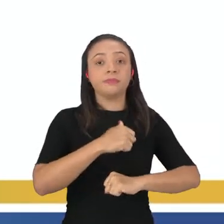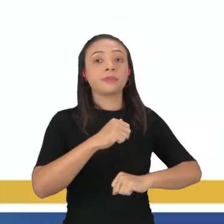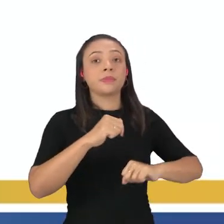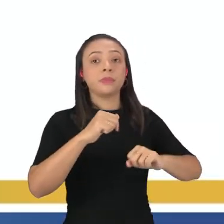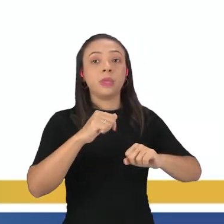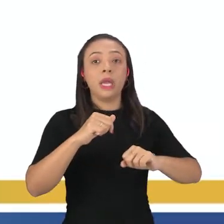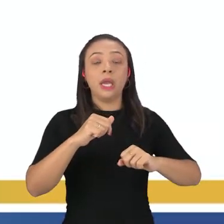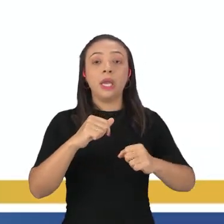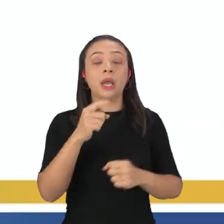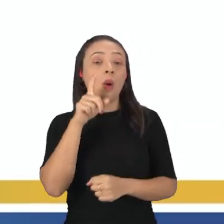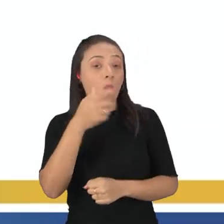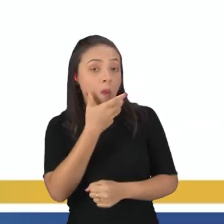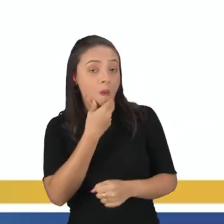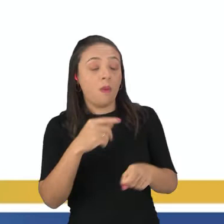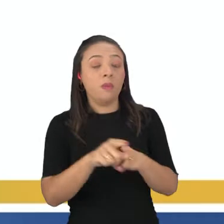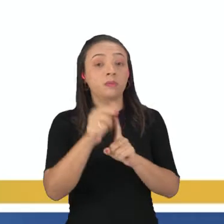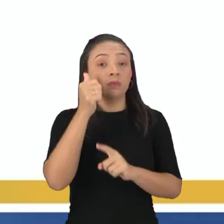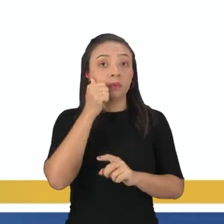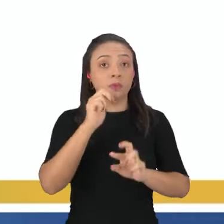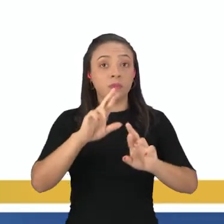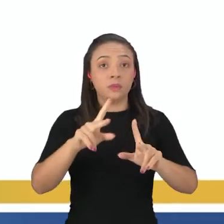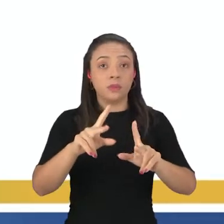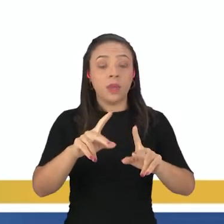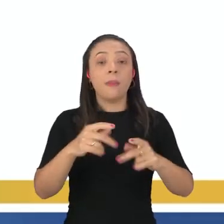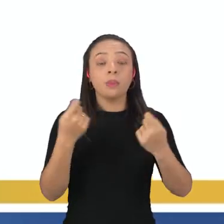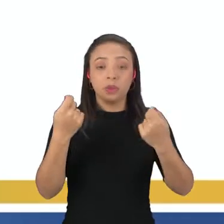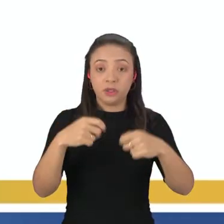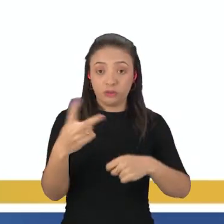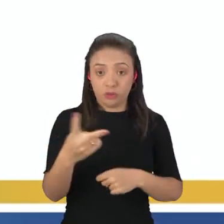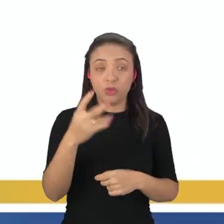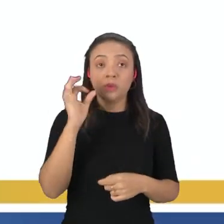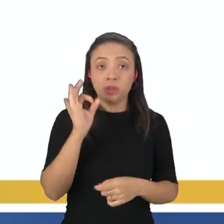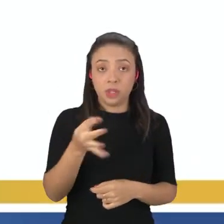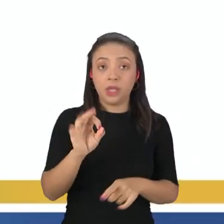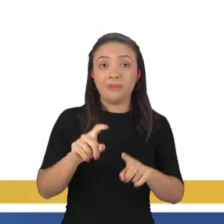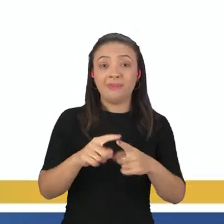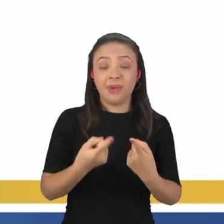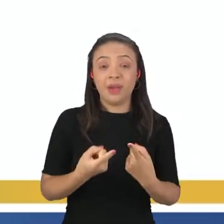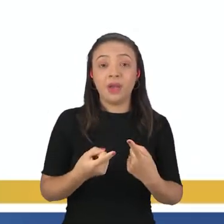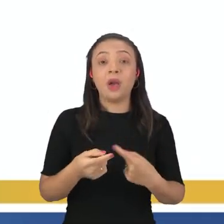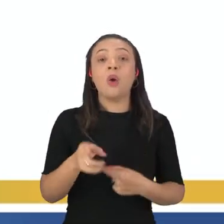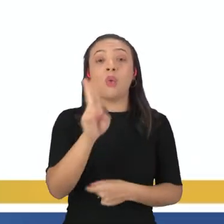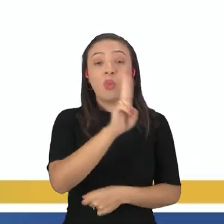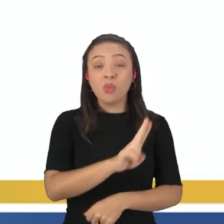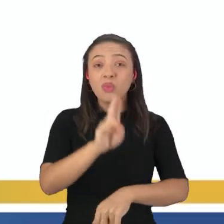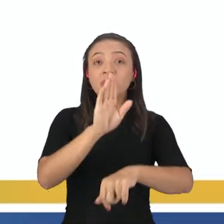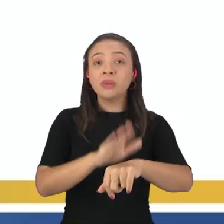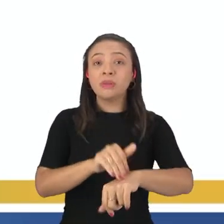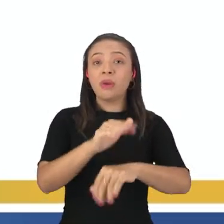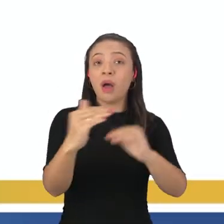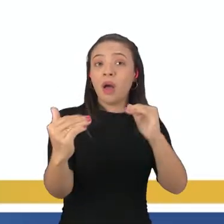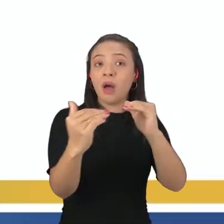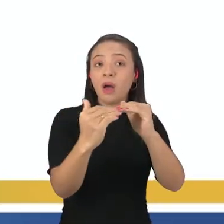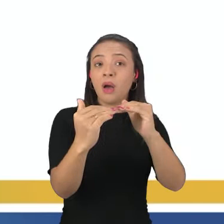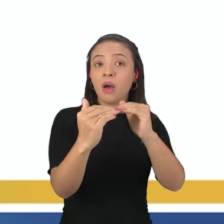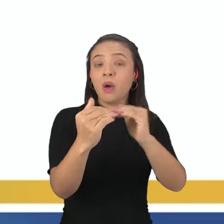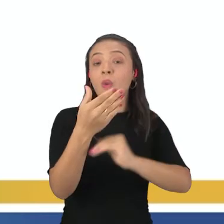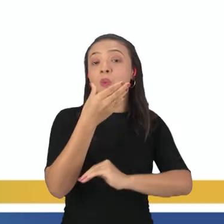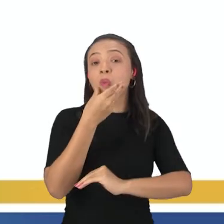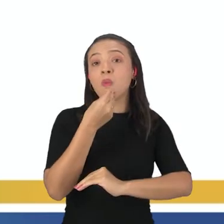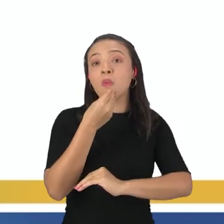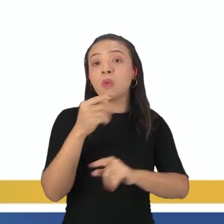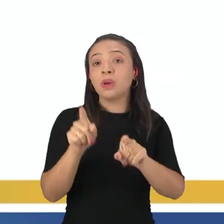diferentes, embora ambas formas estejam corretas, é comum as pessoas preferirem usar a concordância no